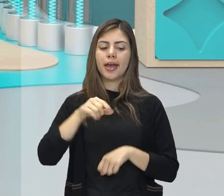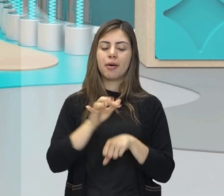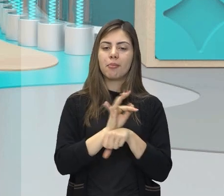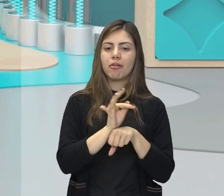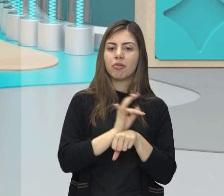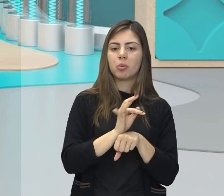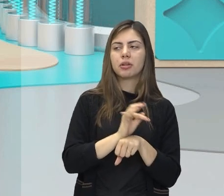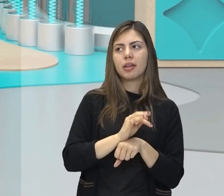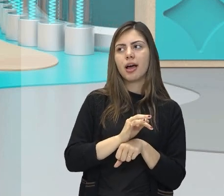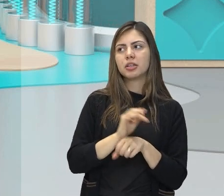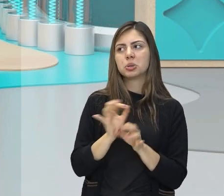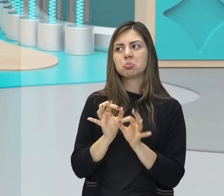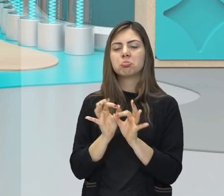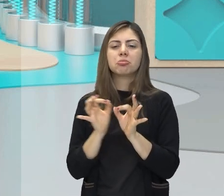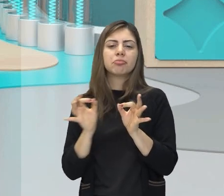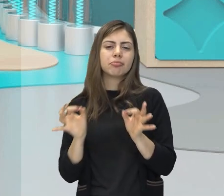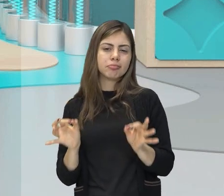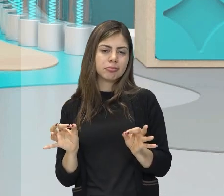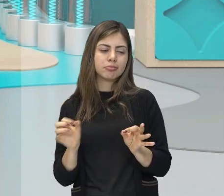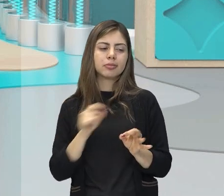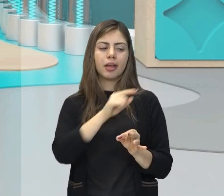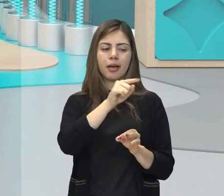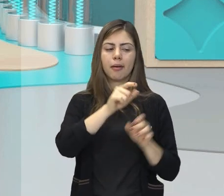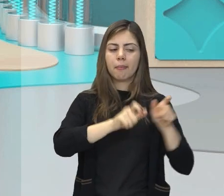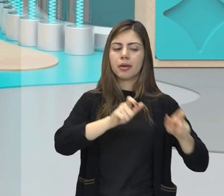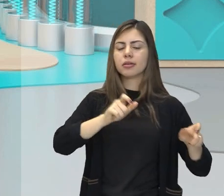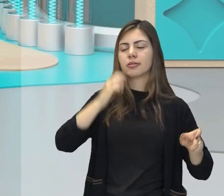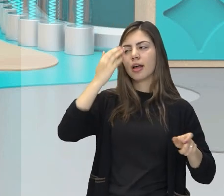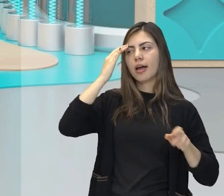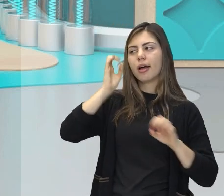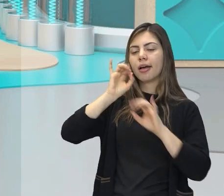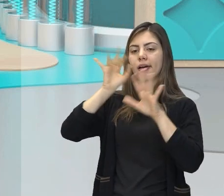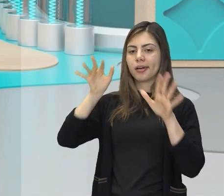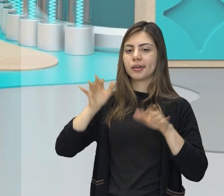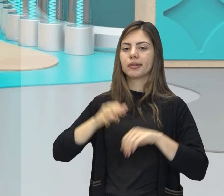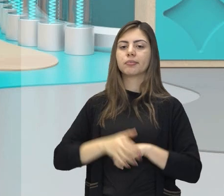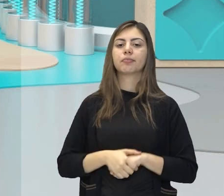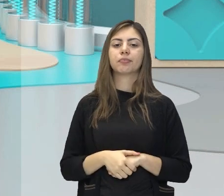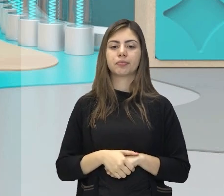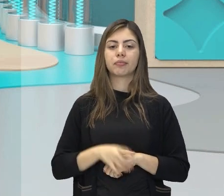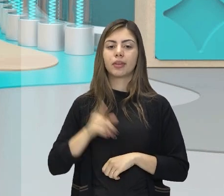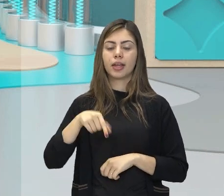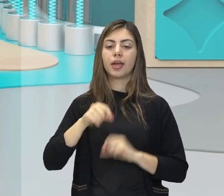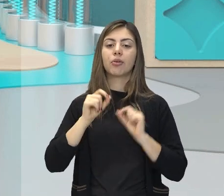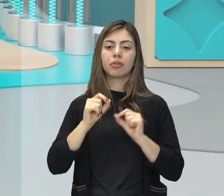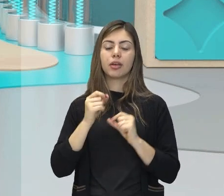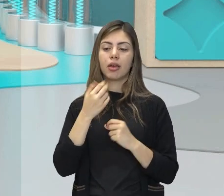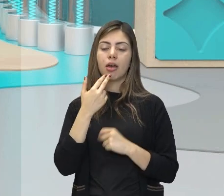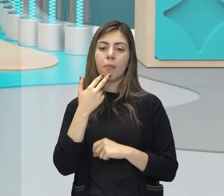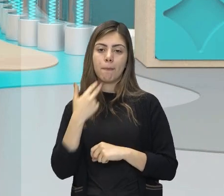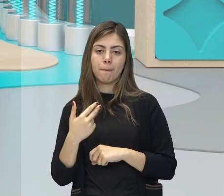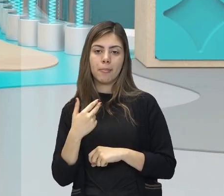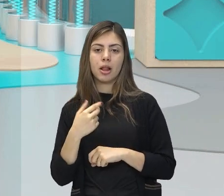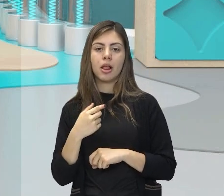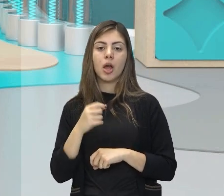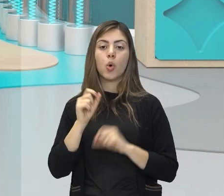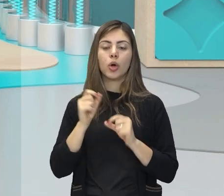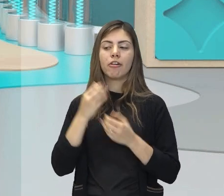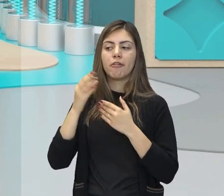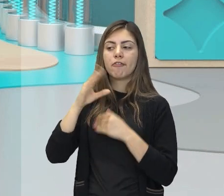tá? E, como eu já disse, é justamente essa linguagem utilizada. O formal, pois é um ambiente educacional,